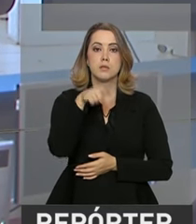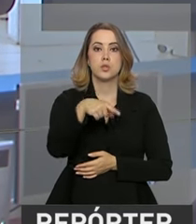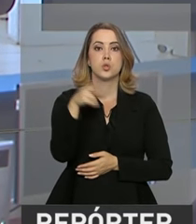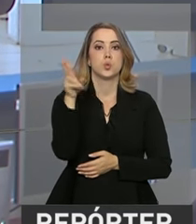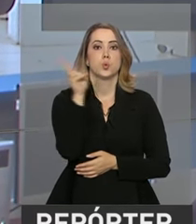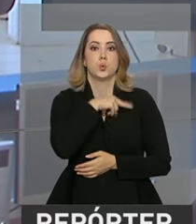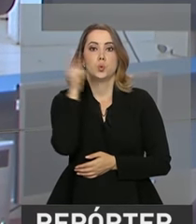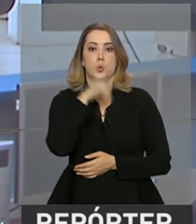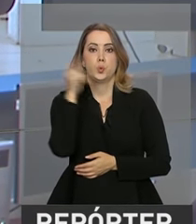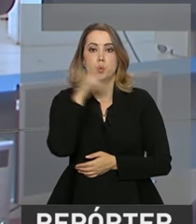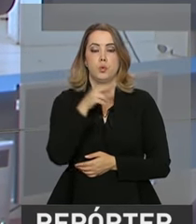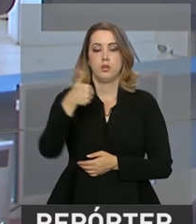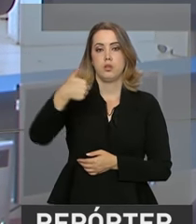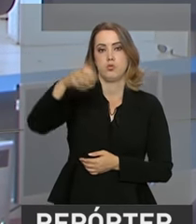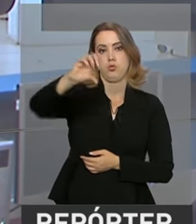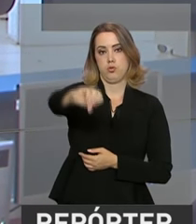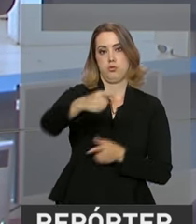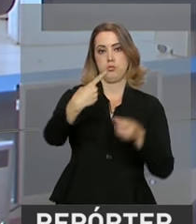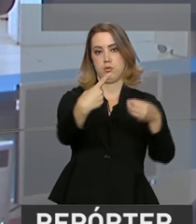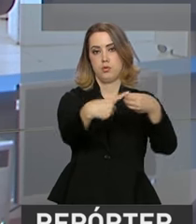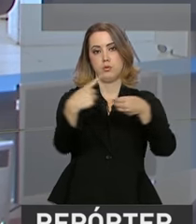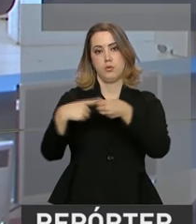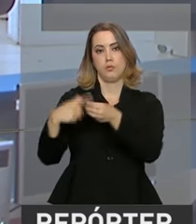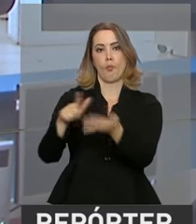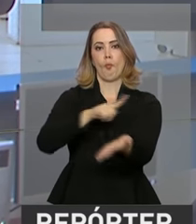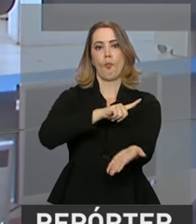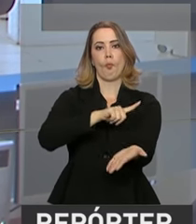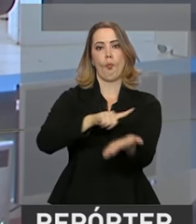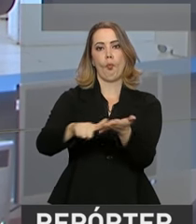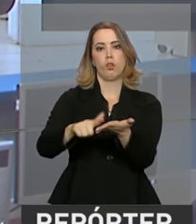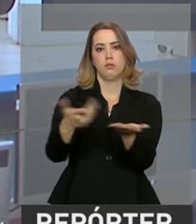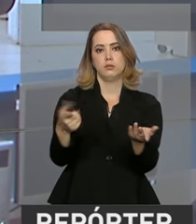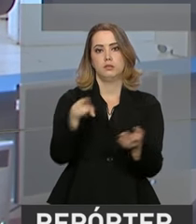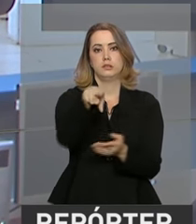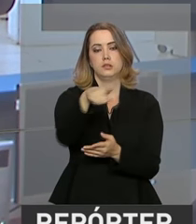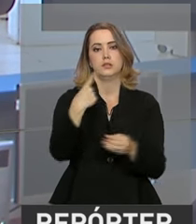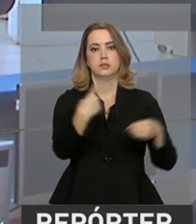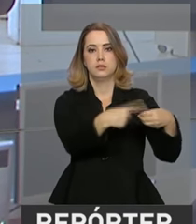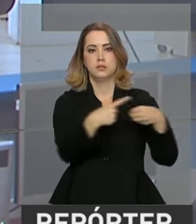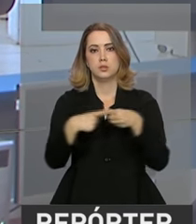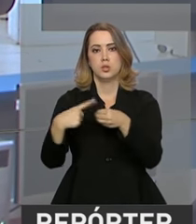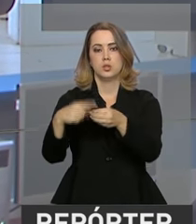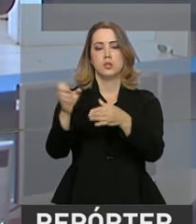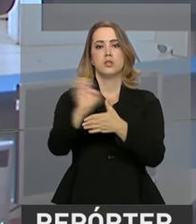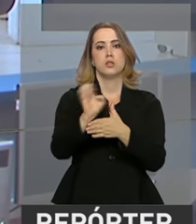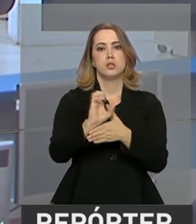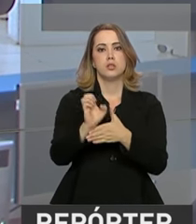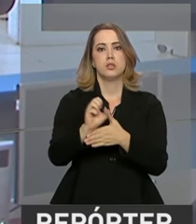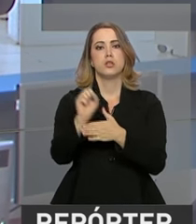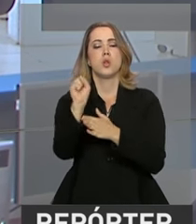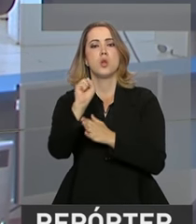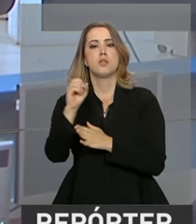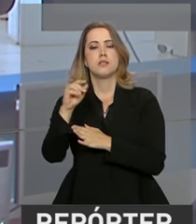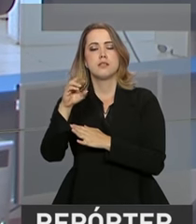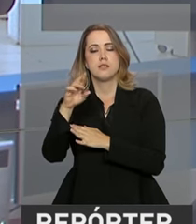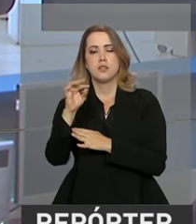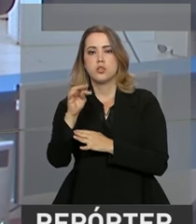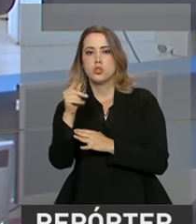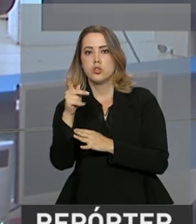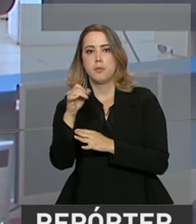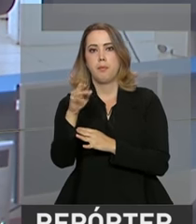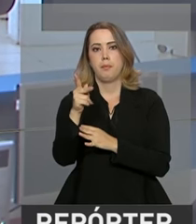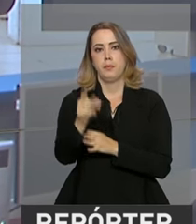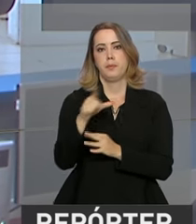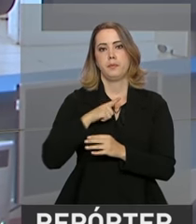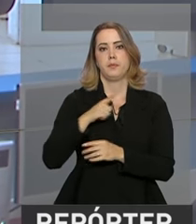emergência em 19 municípios atingidos pela seca e a estiagem. São cidades dos estados de Sergipe, Bahia, Ceará, Minas Gerais